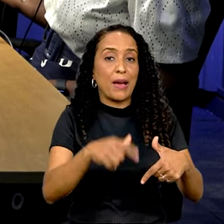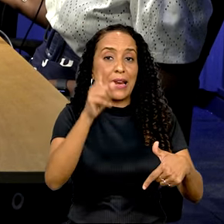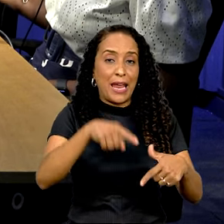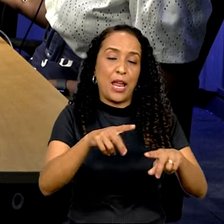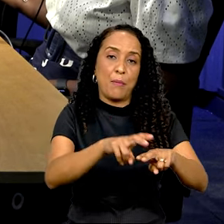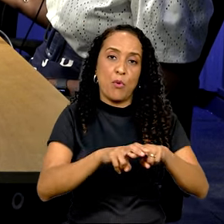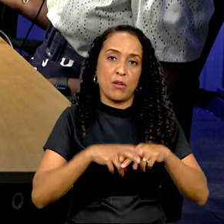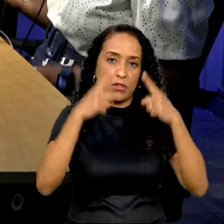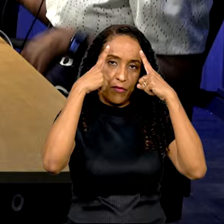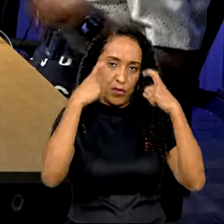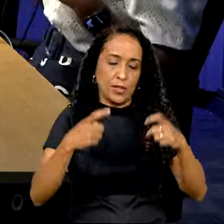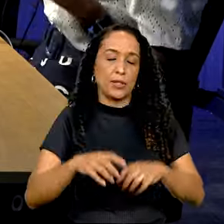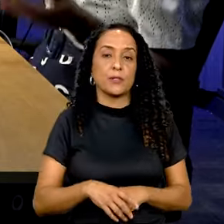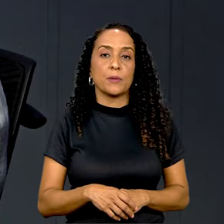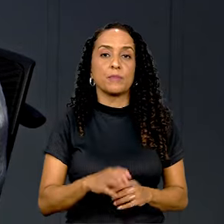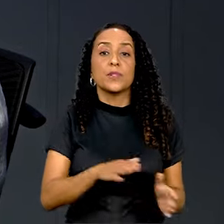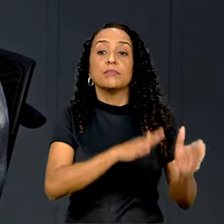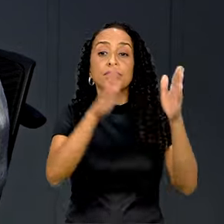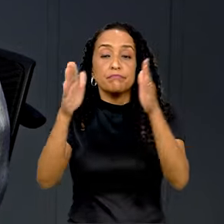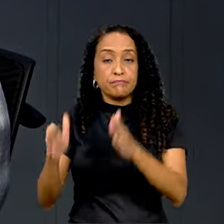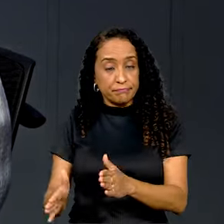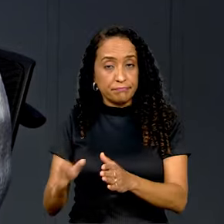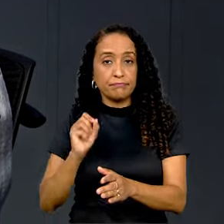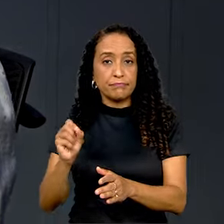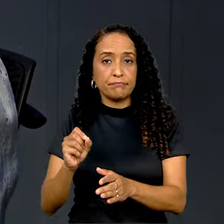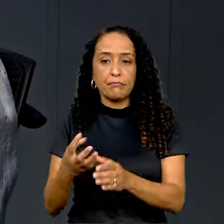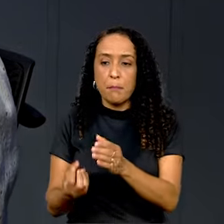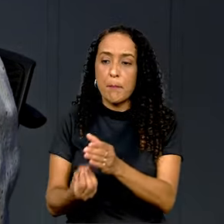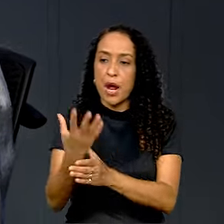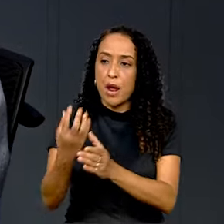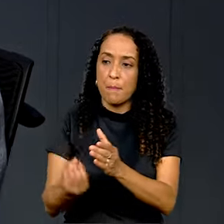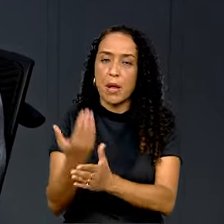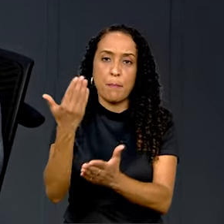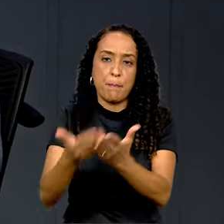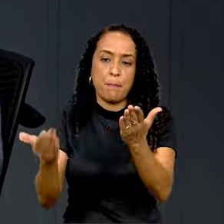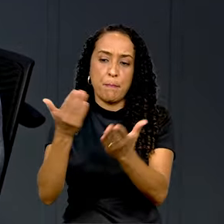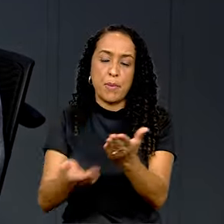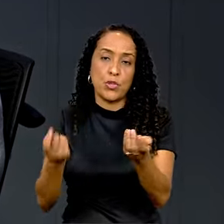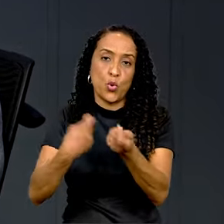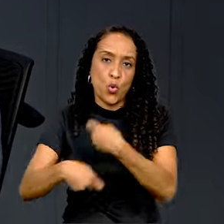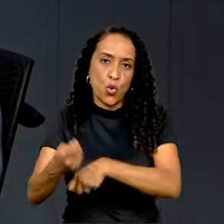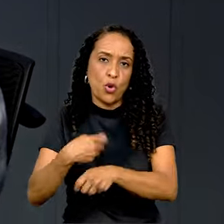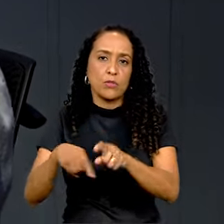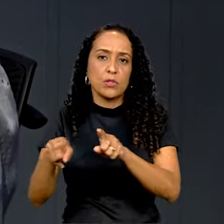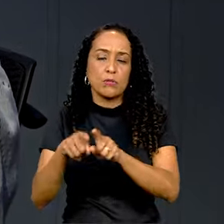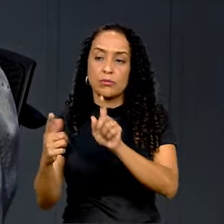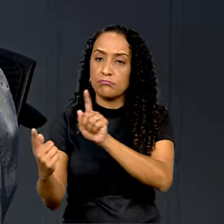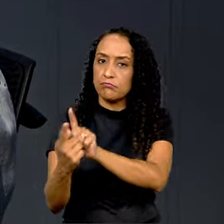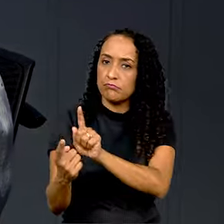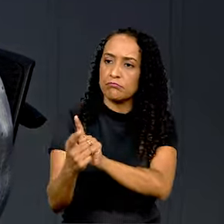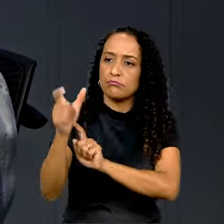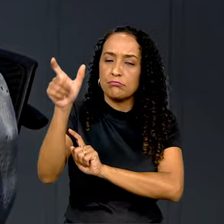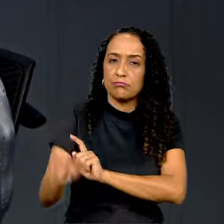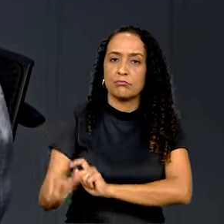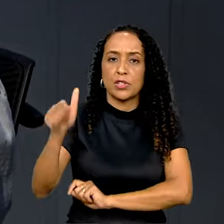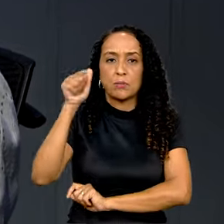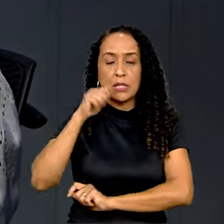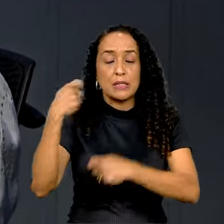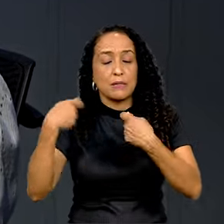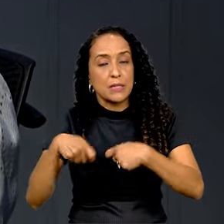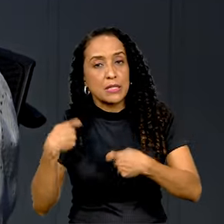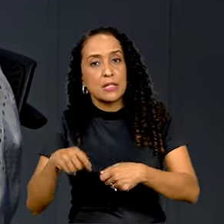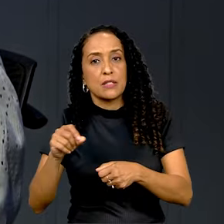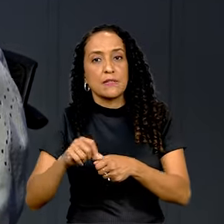é em função da violência e por outro lado geram muitas perdas econômicas no atendimento que essa mulher